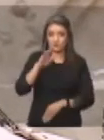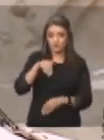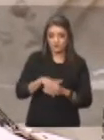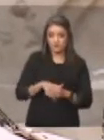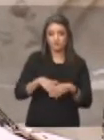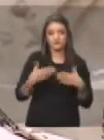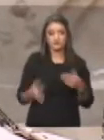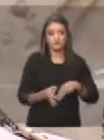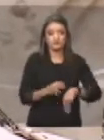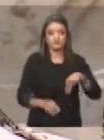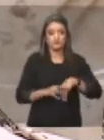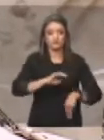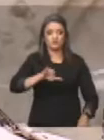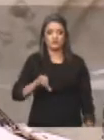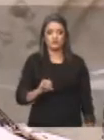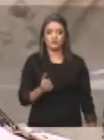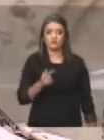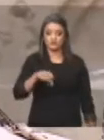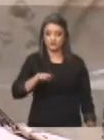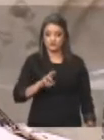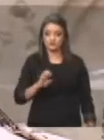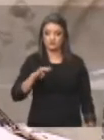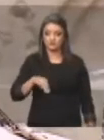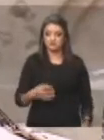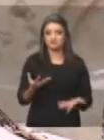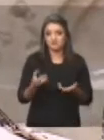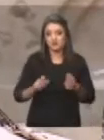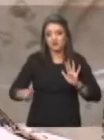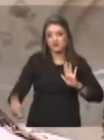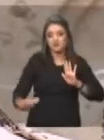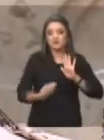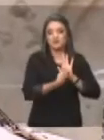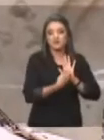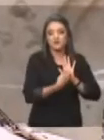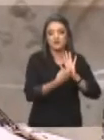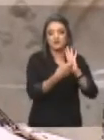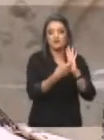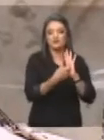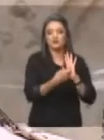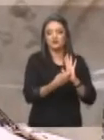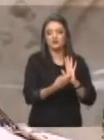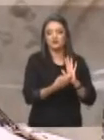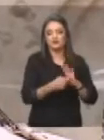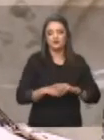Barbosa recebeu a denúncia. Posteriormente, o ministro